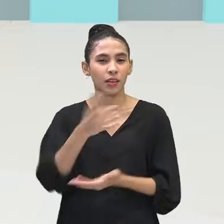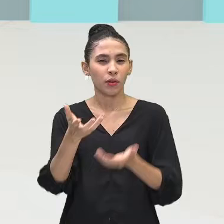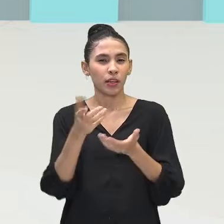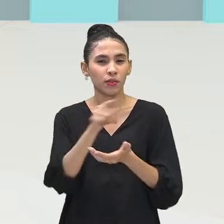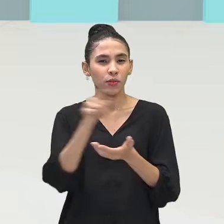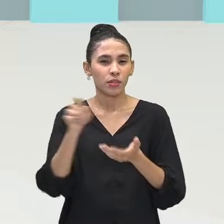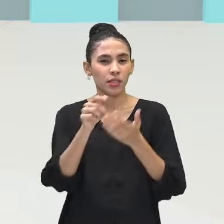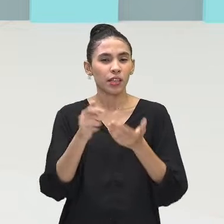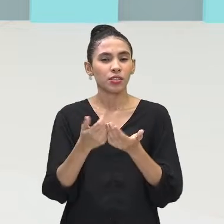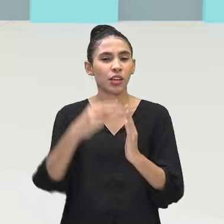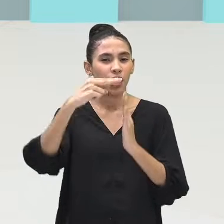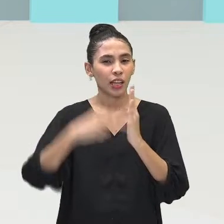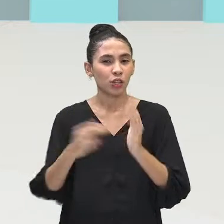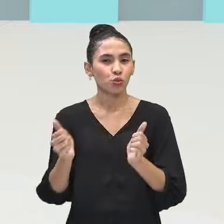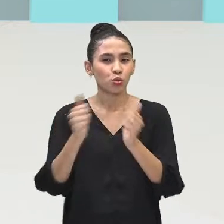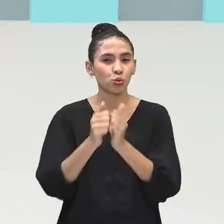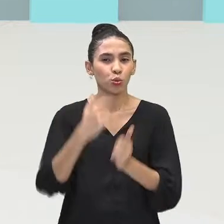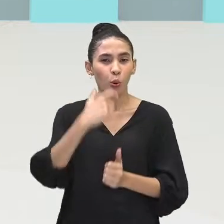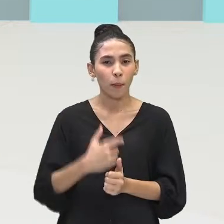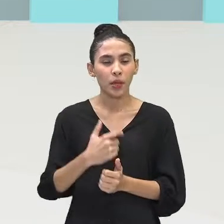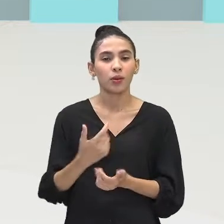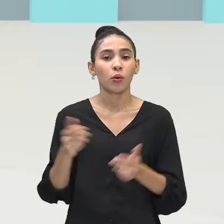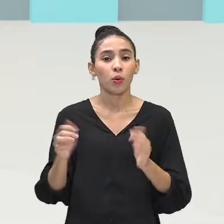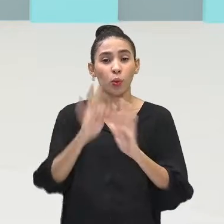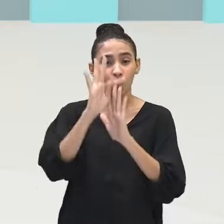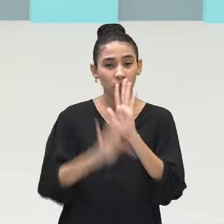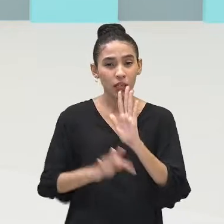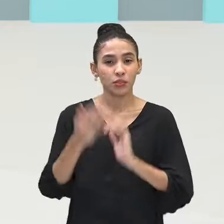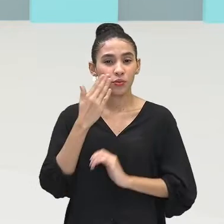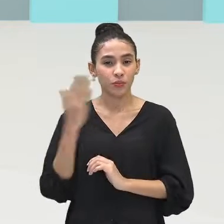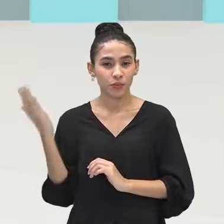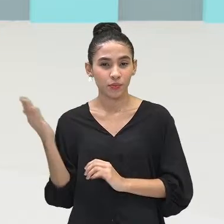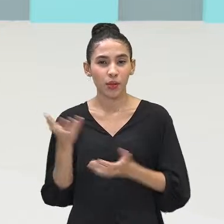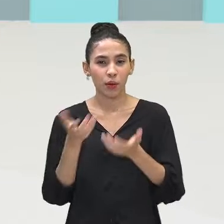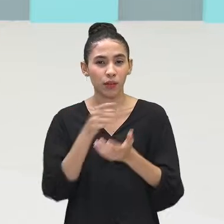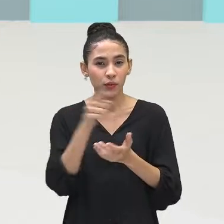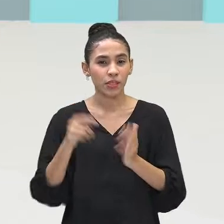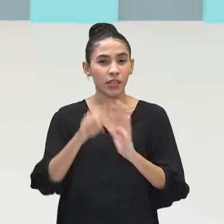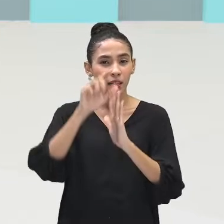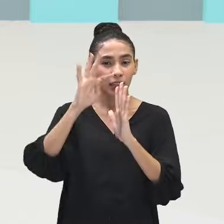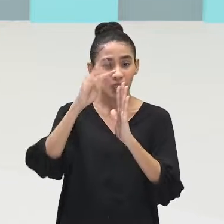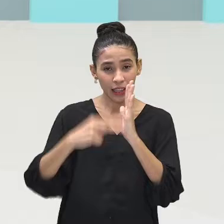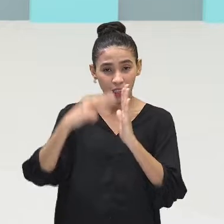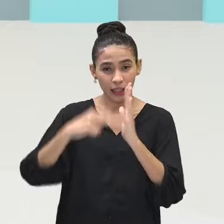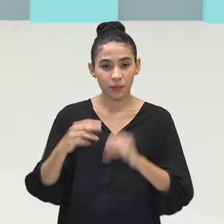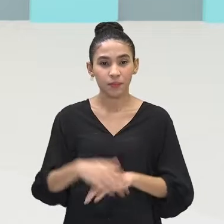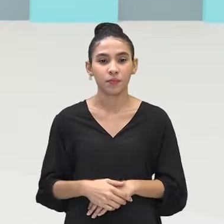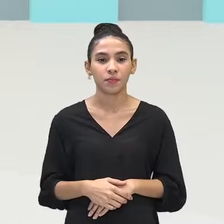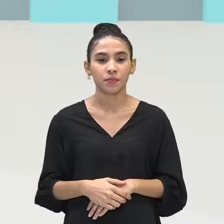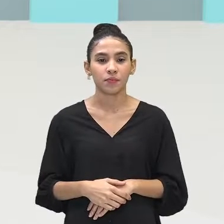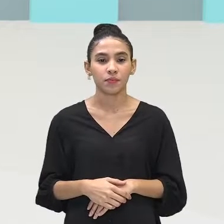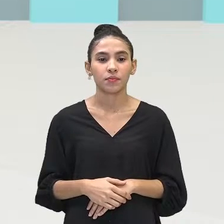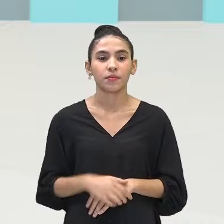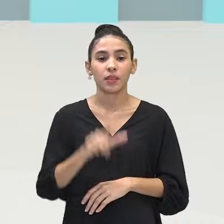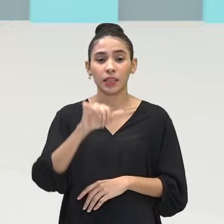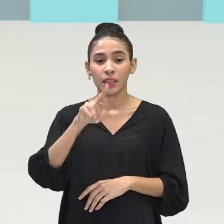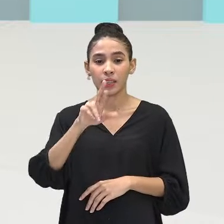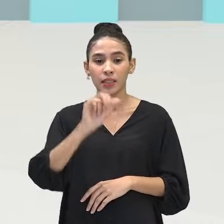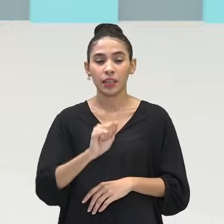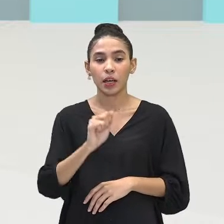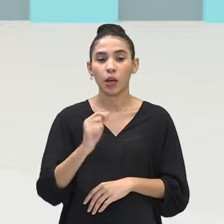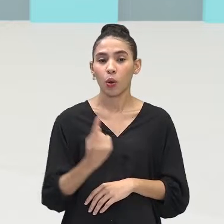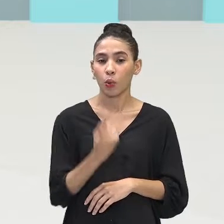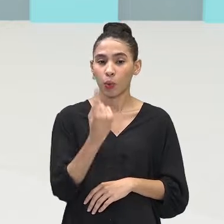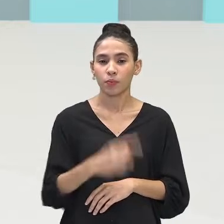um texto. Vejam aí, ele vai aparecer, eu quero que vocês façam a leitura comigo. Diz assim, Lira 1. Mas tendo